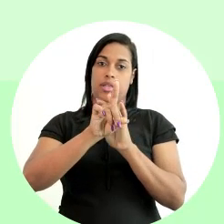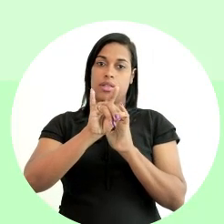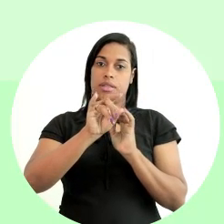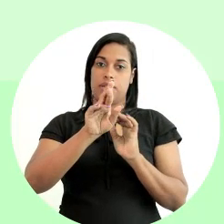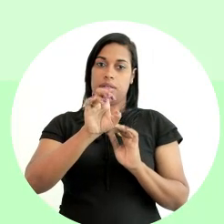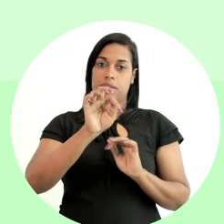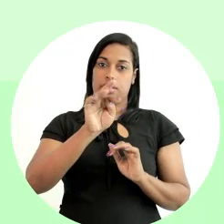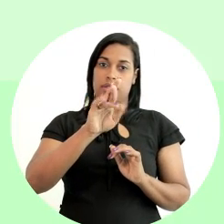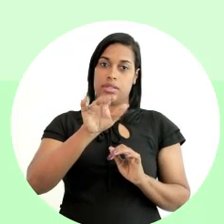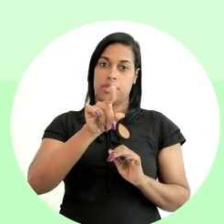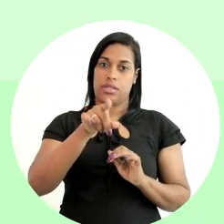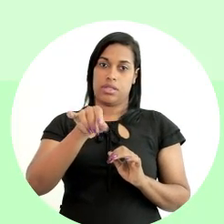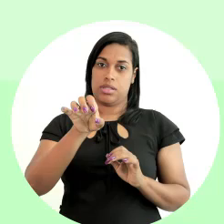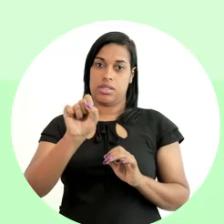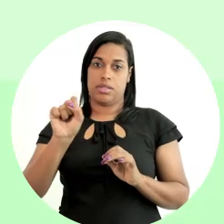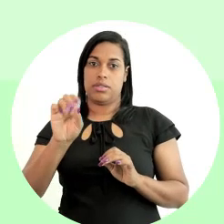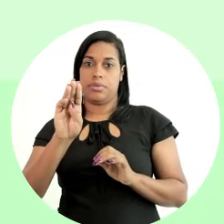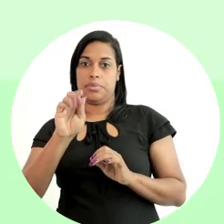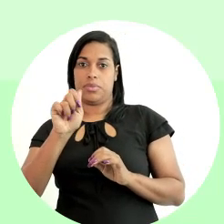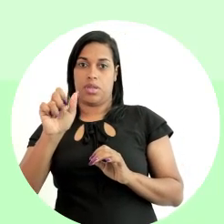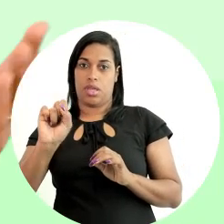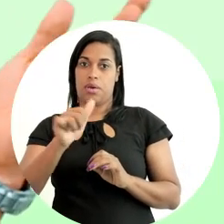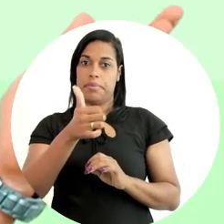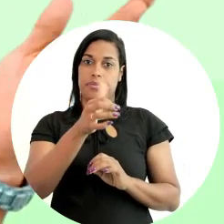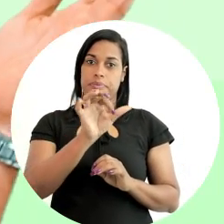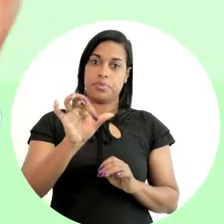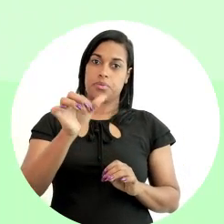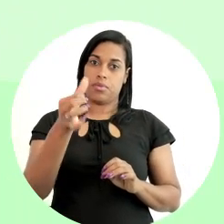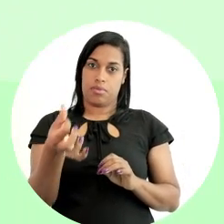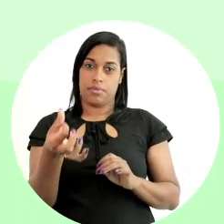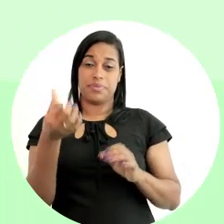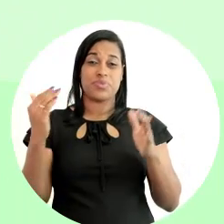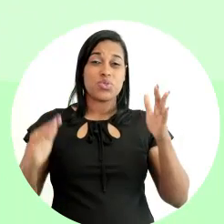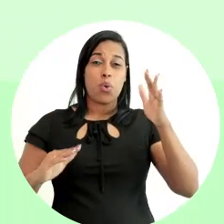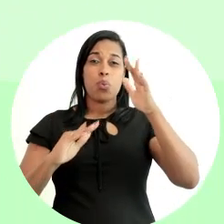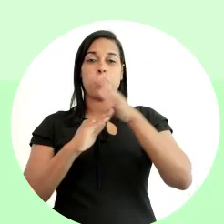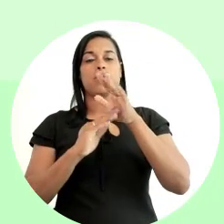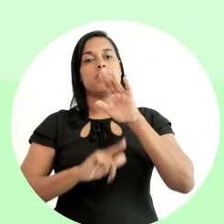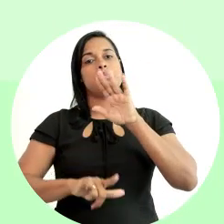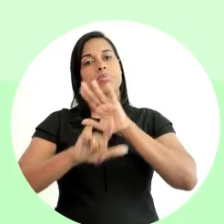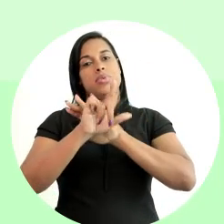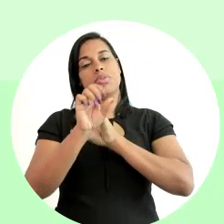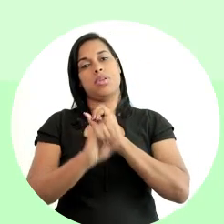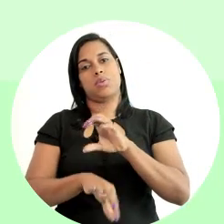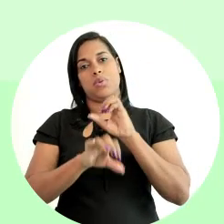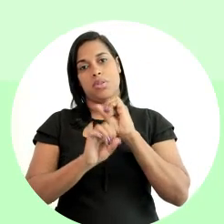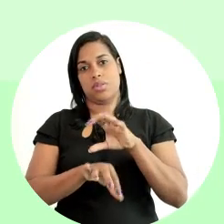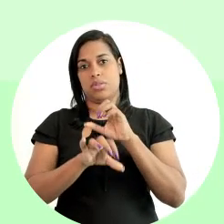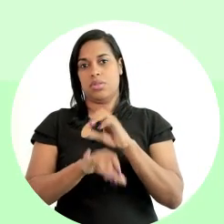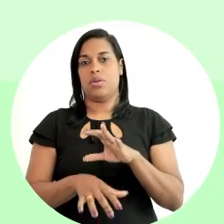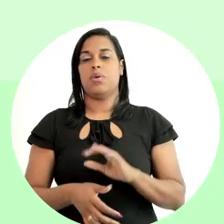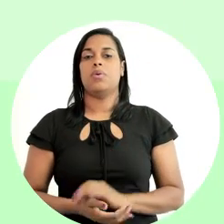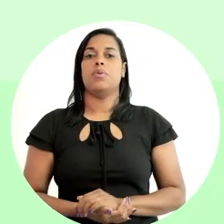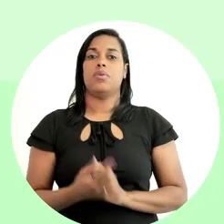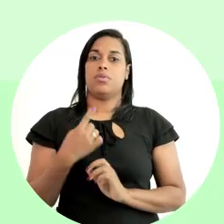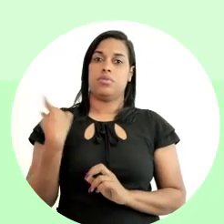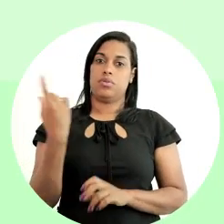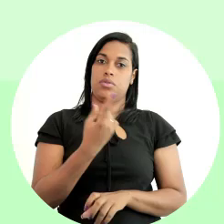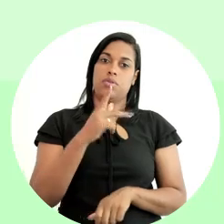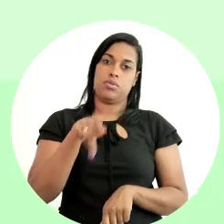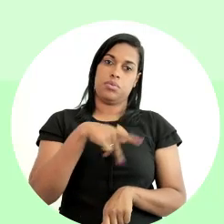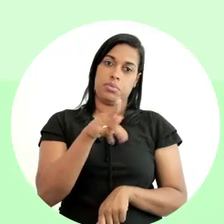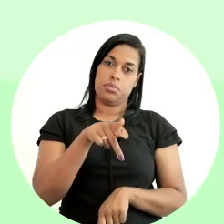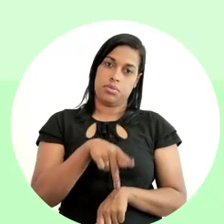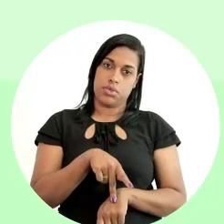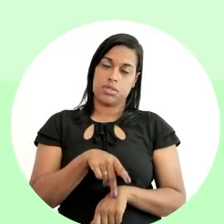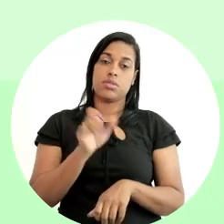a LDB, de 1996, que é o último instrumento legal para a educação em nosso